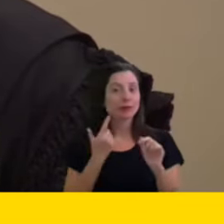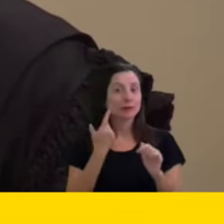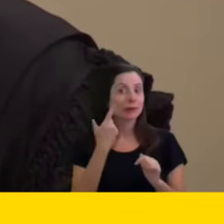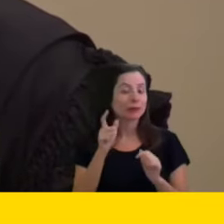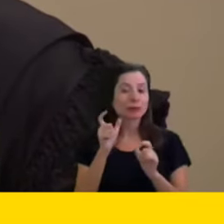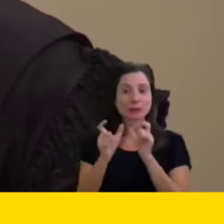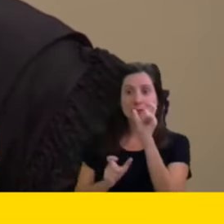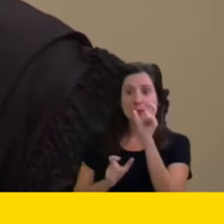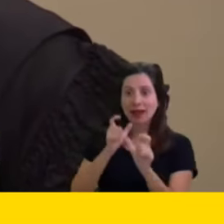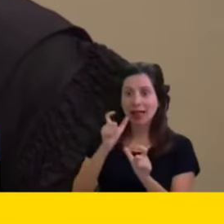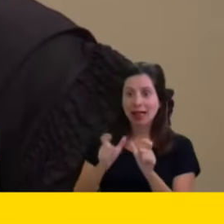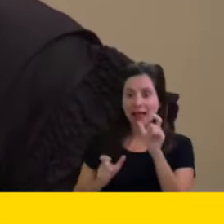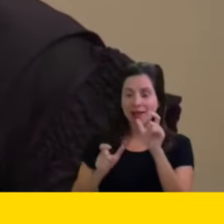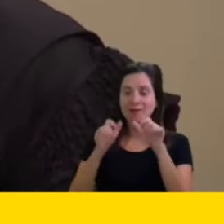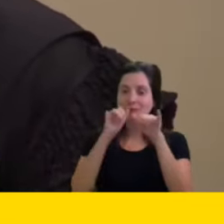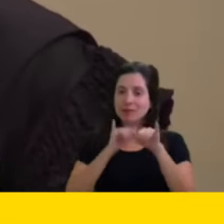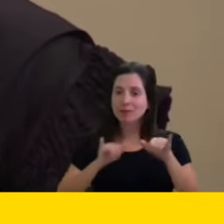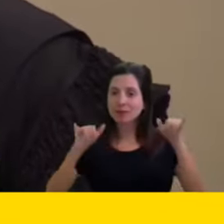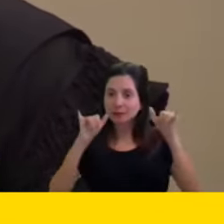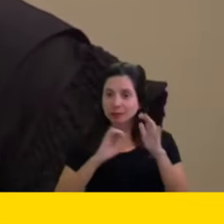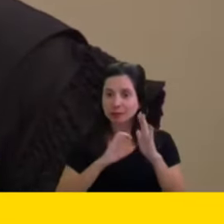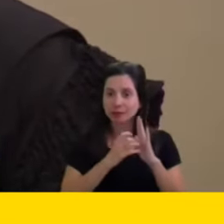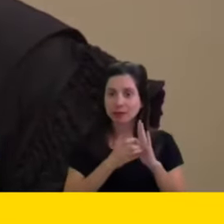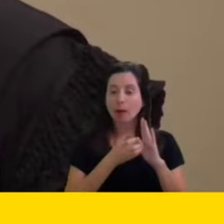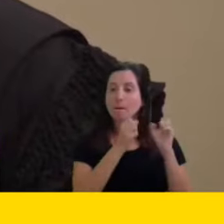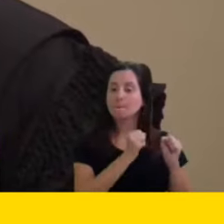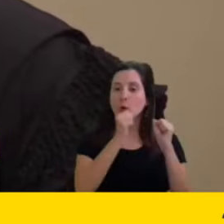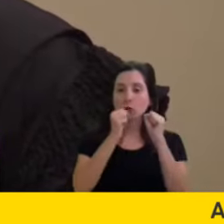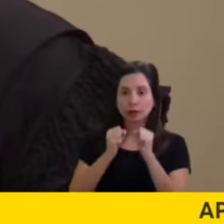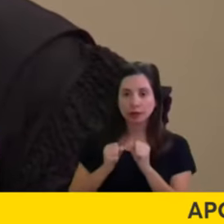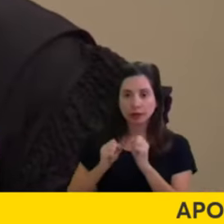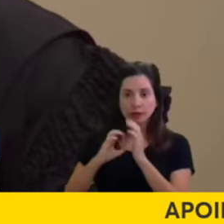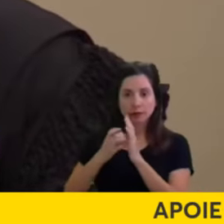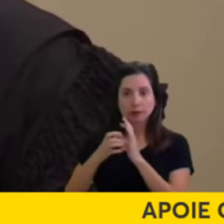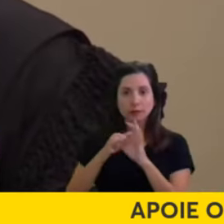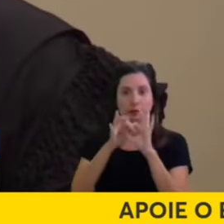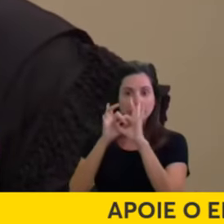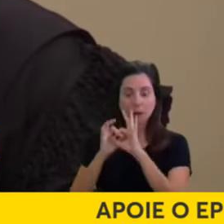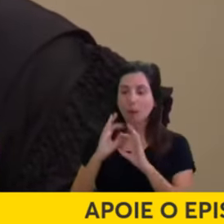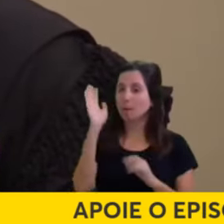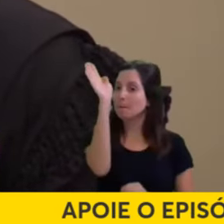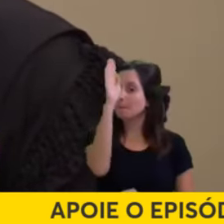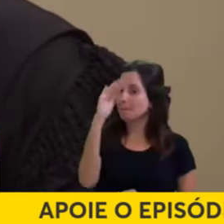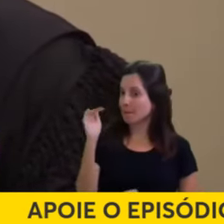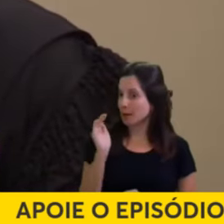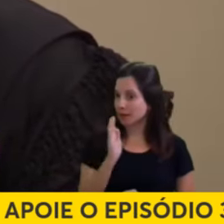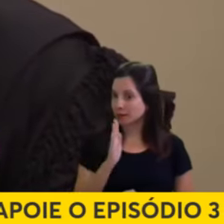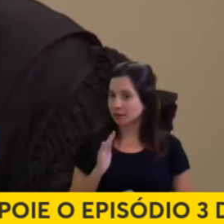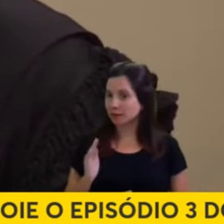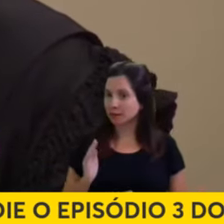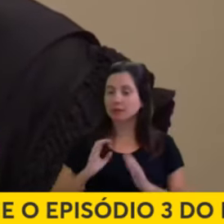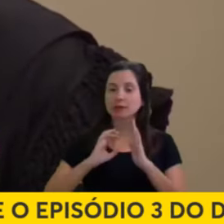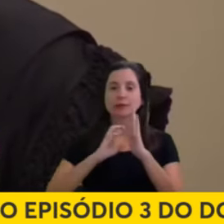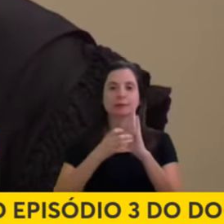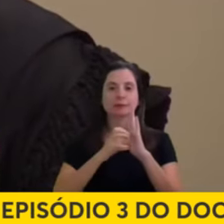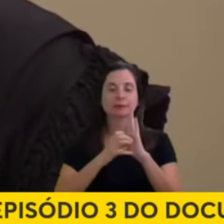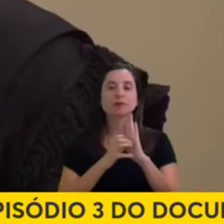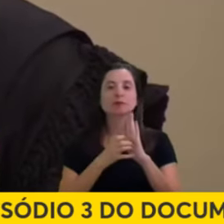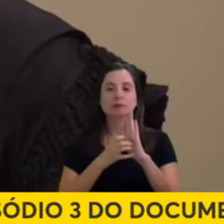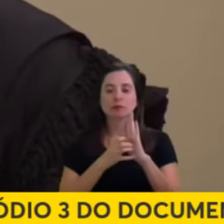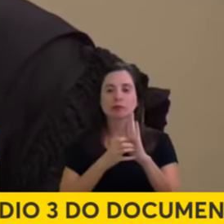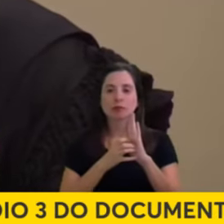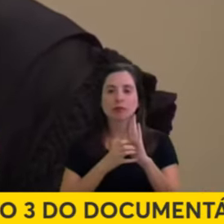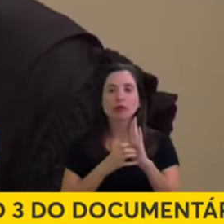propagandas partidárias do podemos e do União Brasil não foram impugnadas perante o TSE presumindo-se sua natureza partidária daí não porte Uma Corte